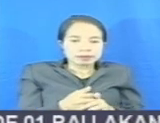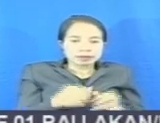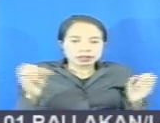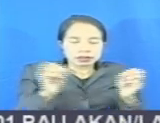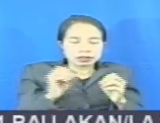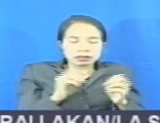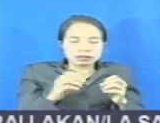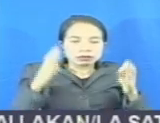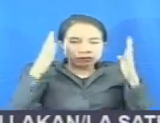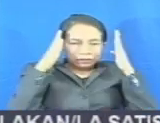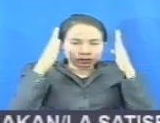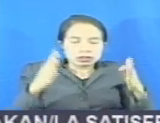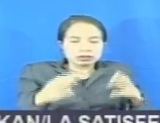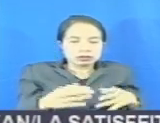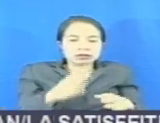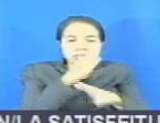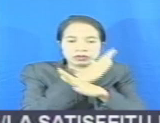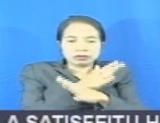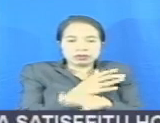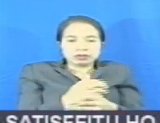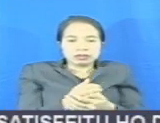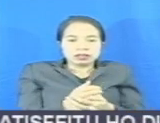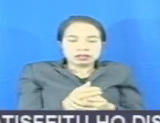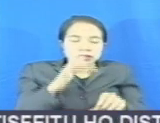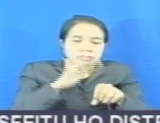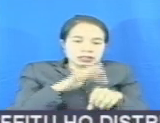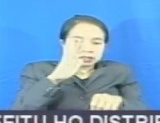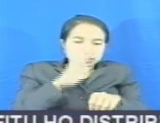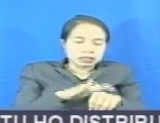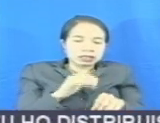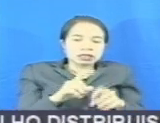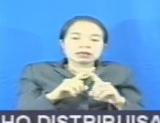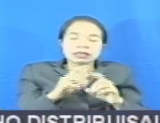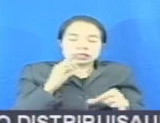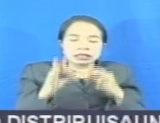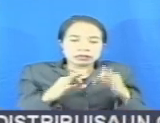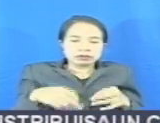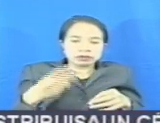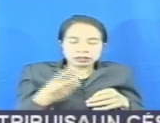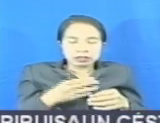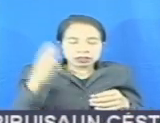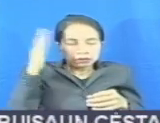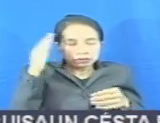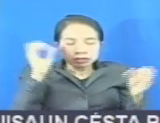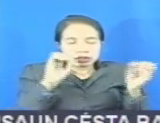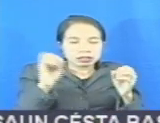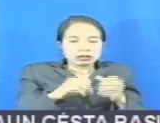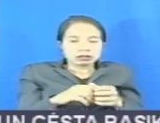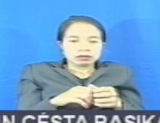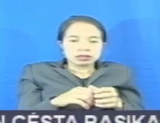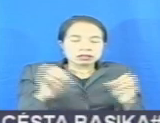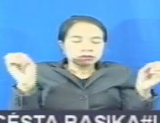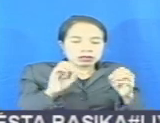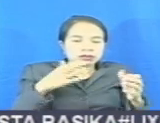bom, ita fu atensão ba isa prevenção moras dengue, maybe dala rumah ita atensão na lato hini ba, antau la